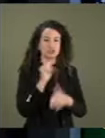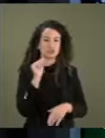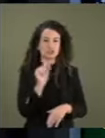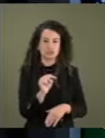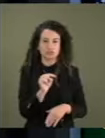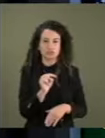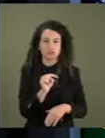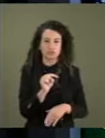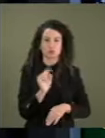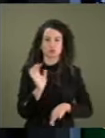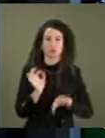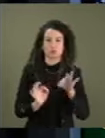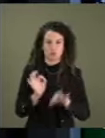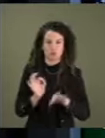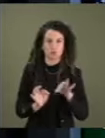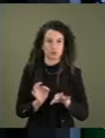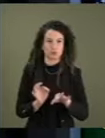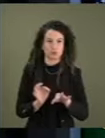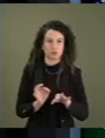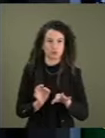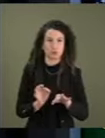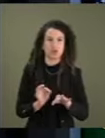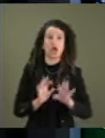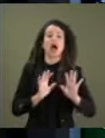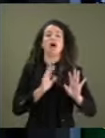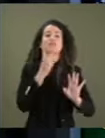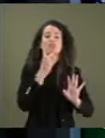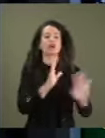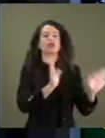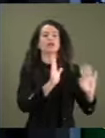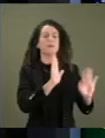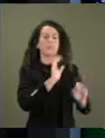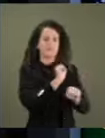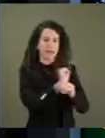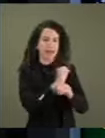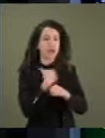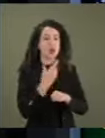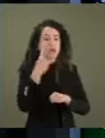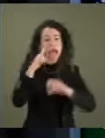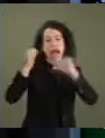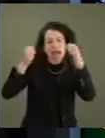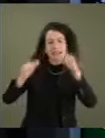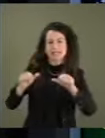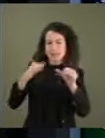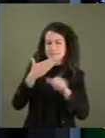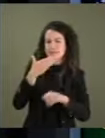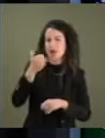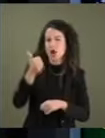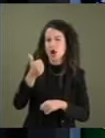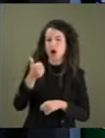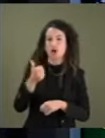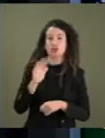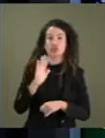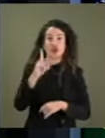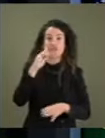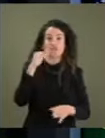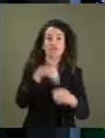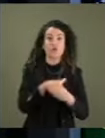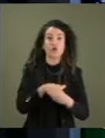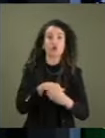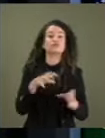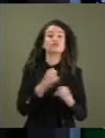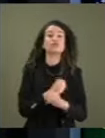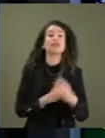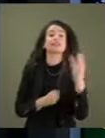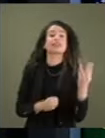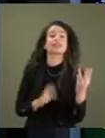a esse julgamento. Ele disse, não, peraí, eu quero analisar melhor. Já tinham votado 3. O ministro Teori